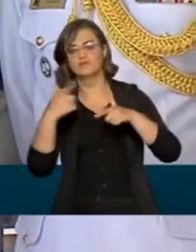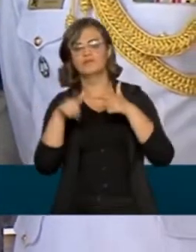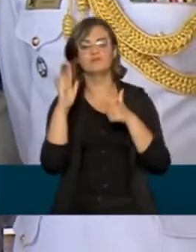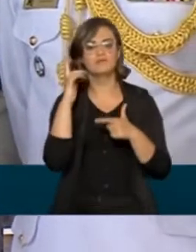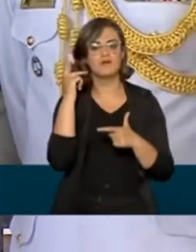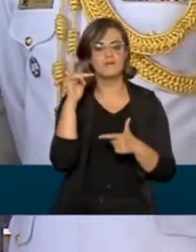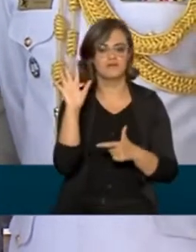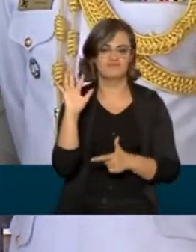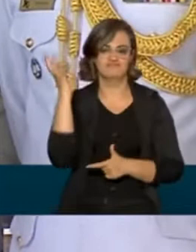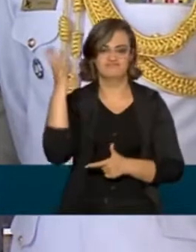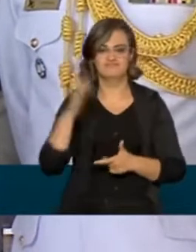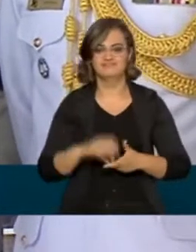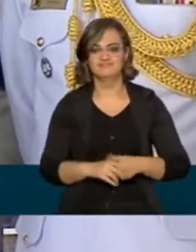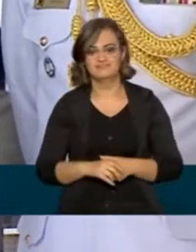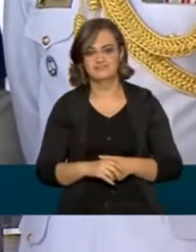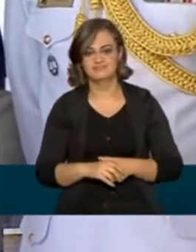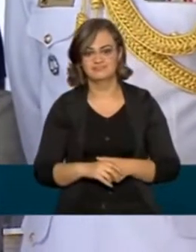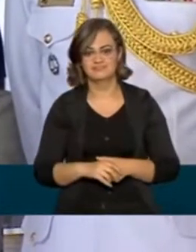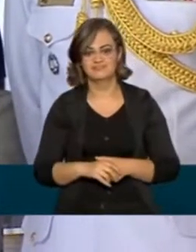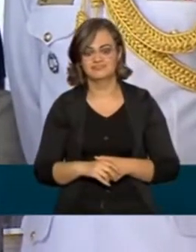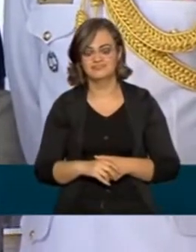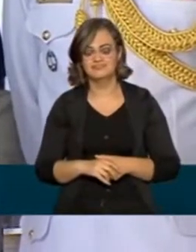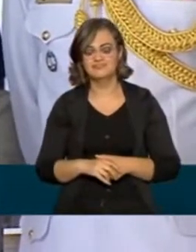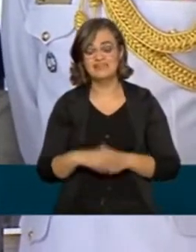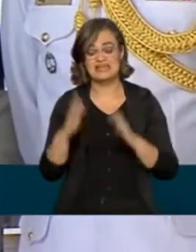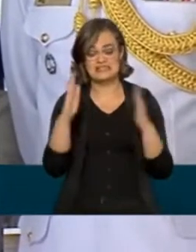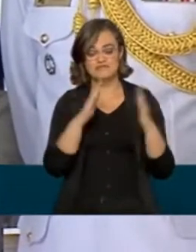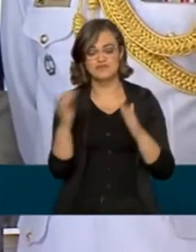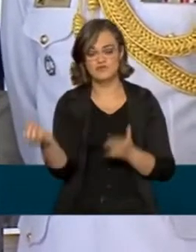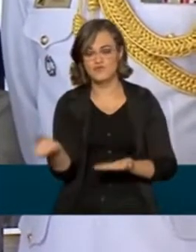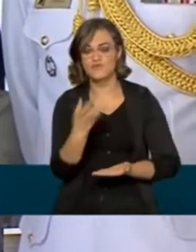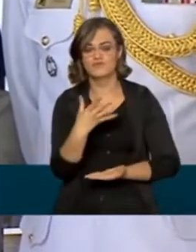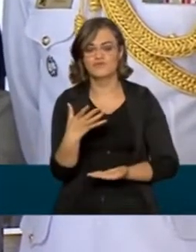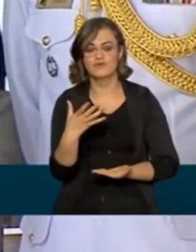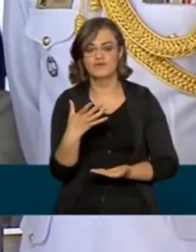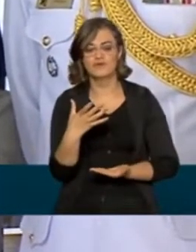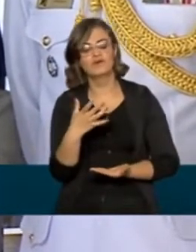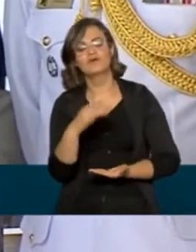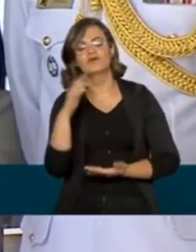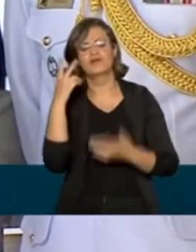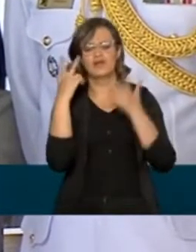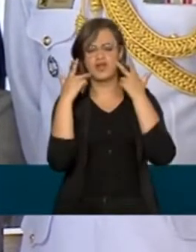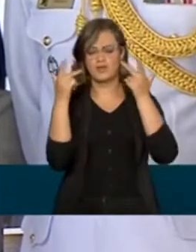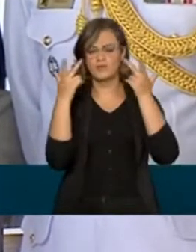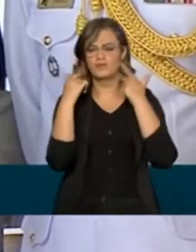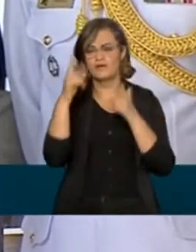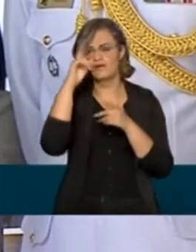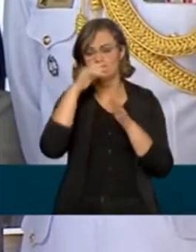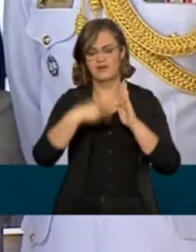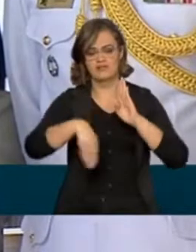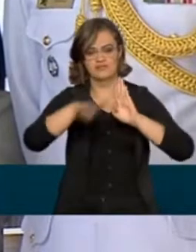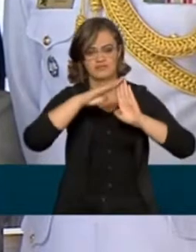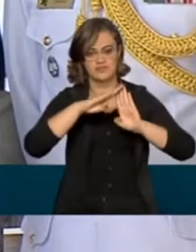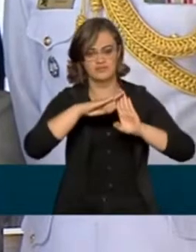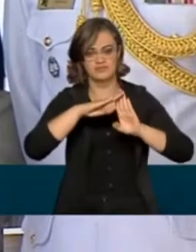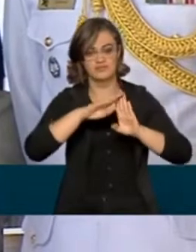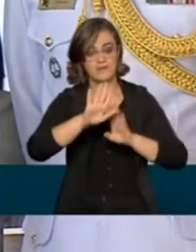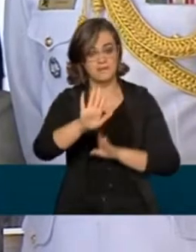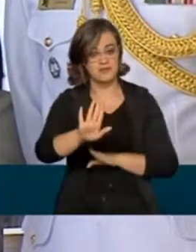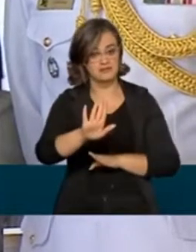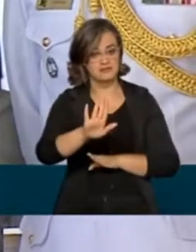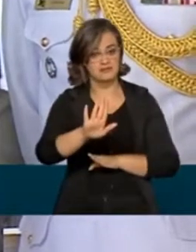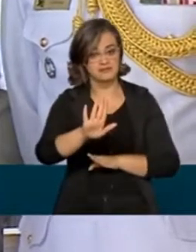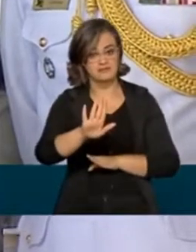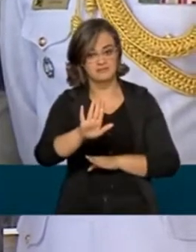comuns. No momento de renovação, é natural e salutar as Forças Armadas. Entretanto,